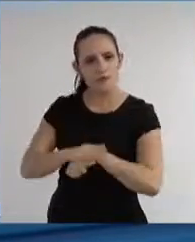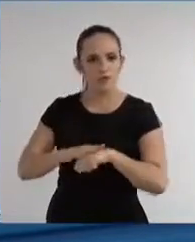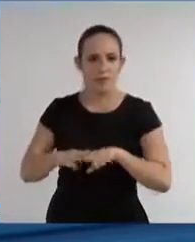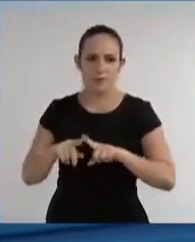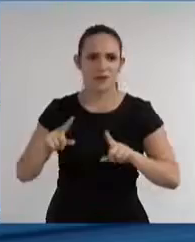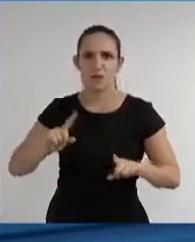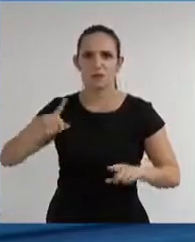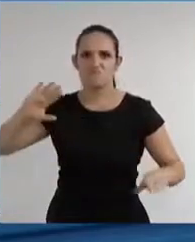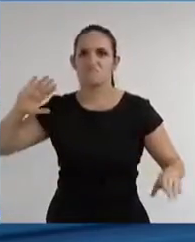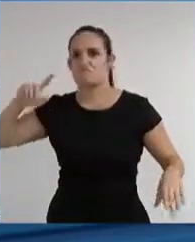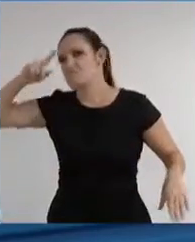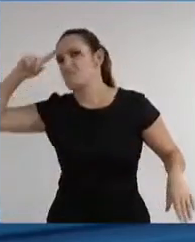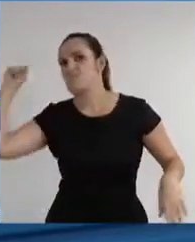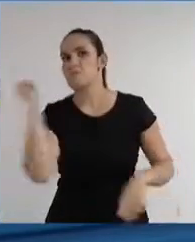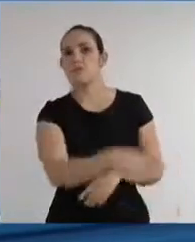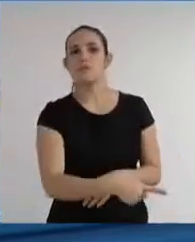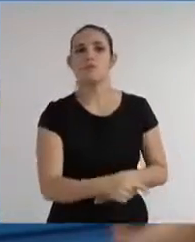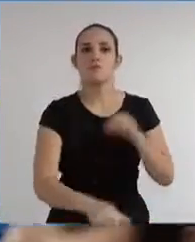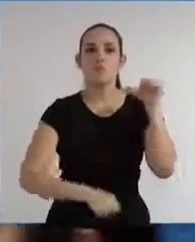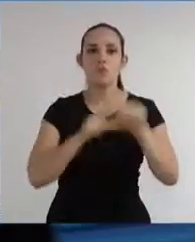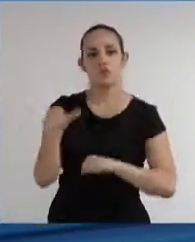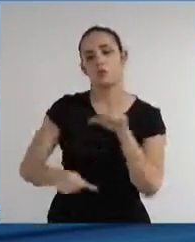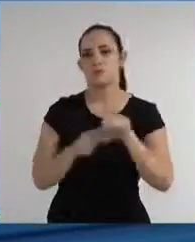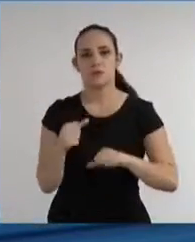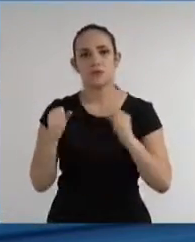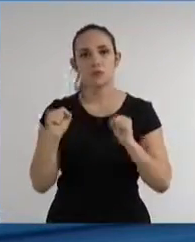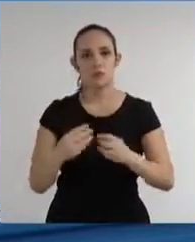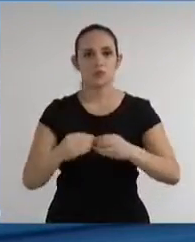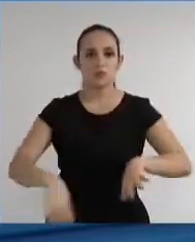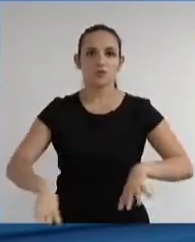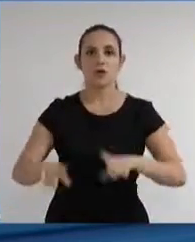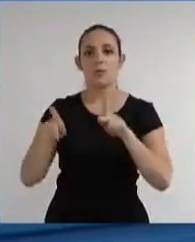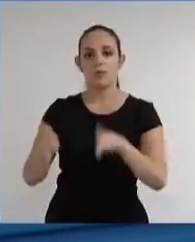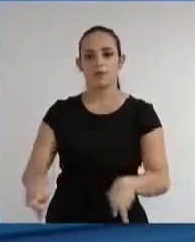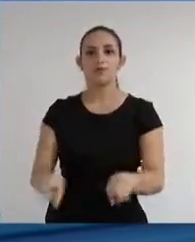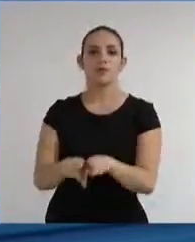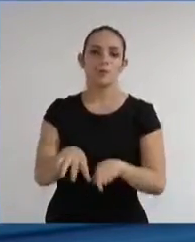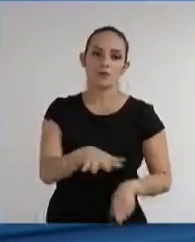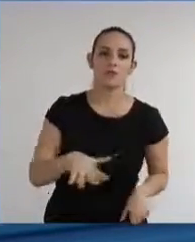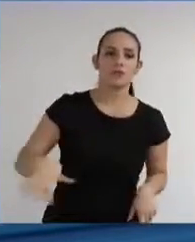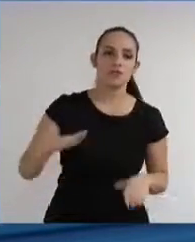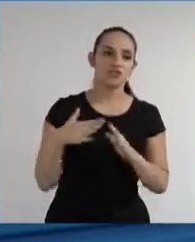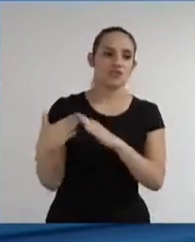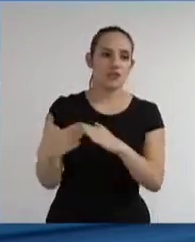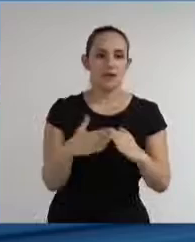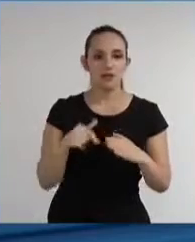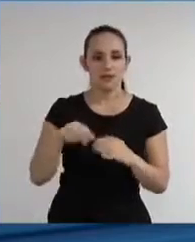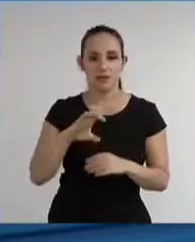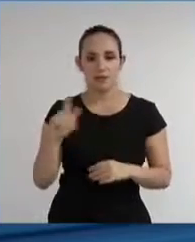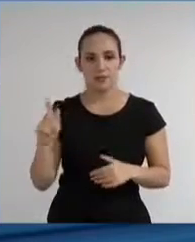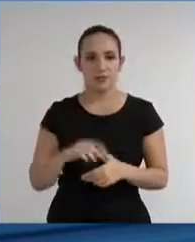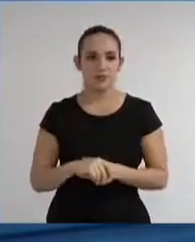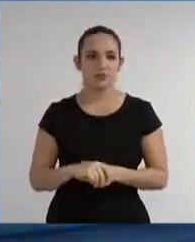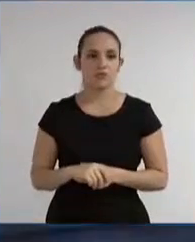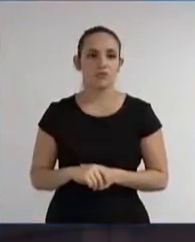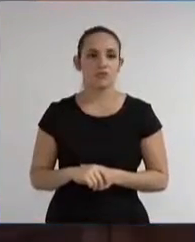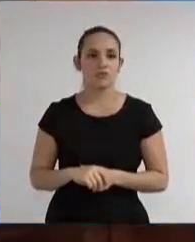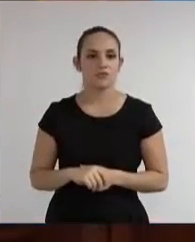não vir impondo mudanças que vão prejudicar a população e o setor imobiliário de Campo Grande.